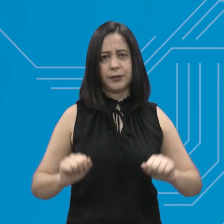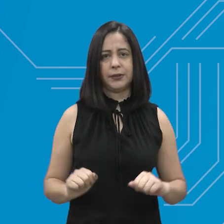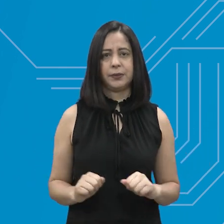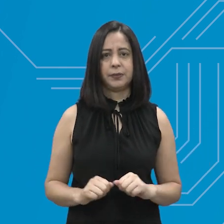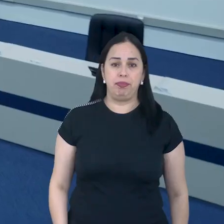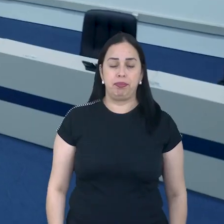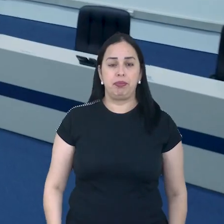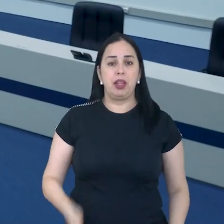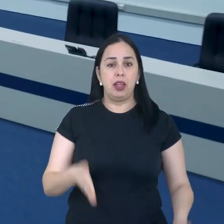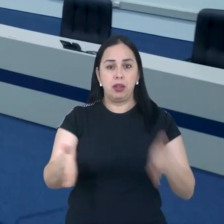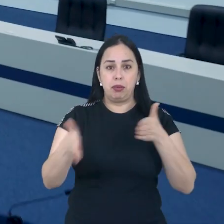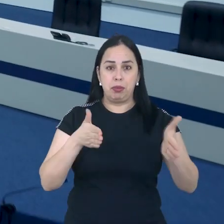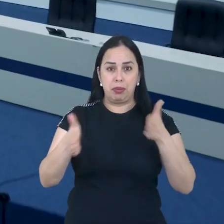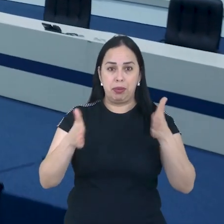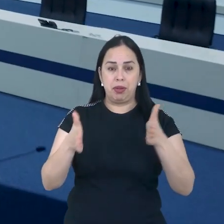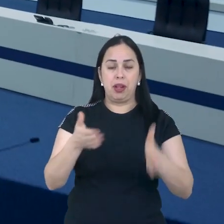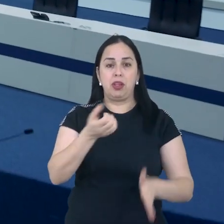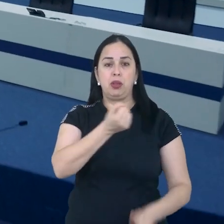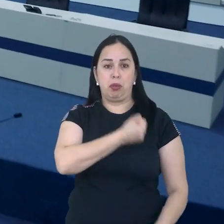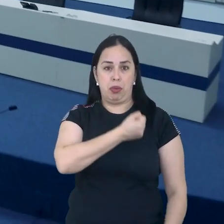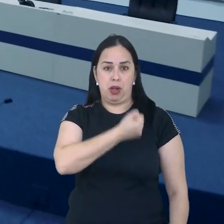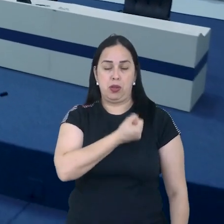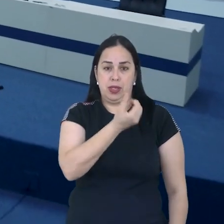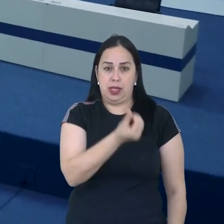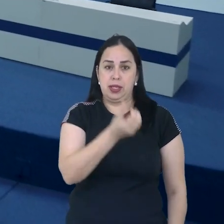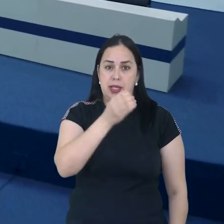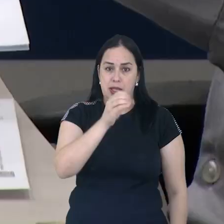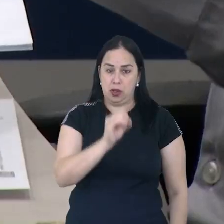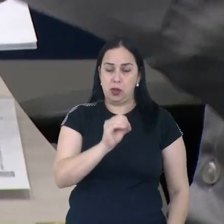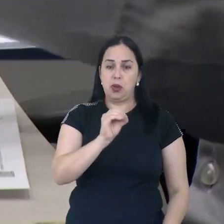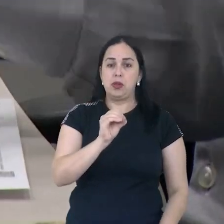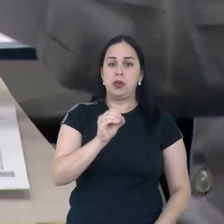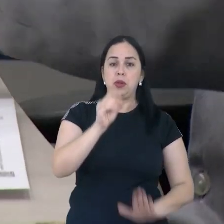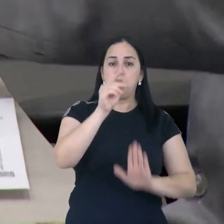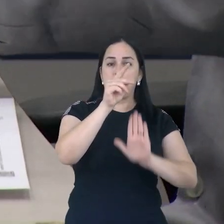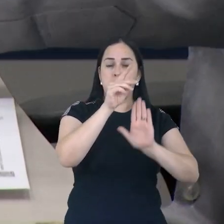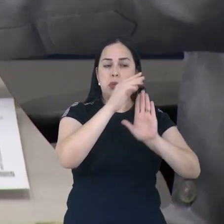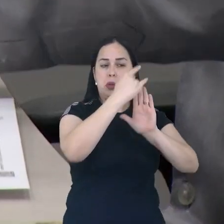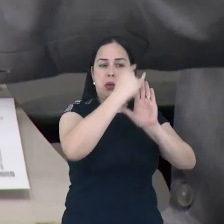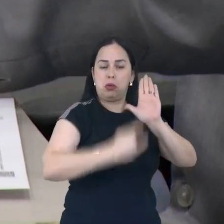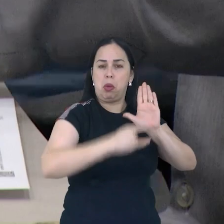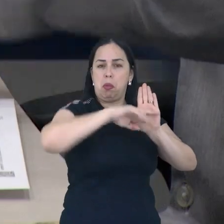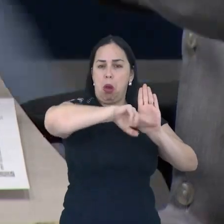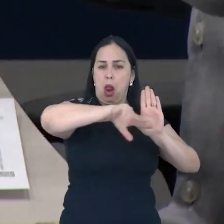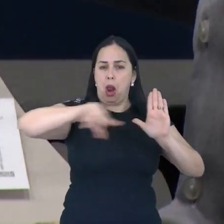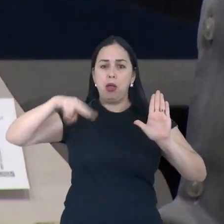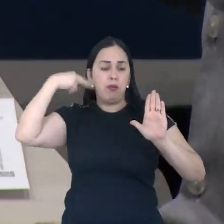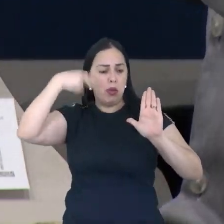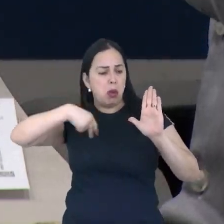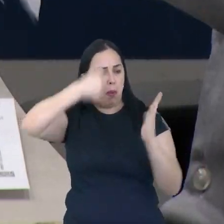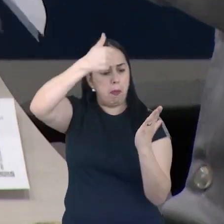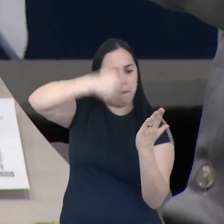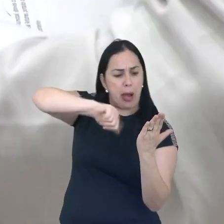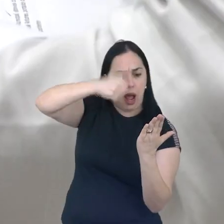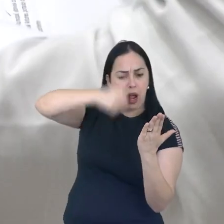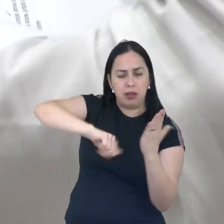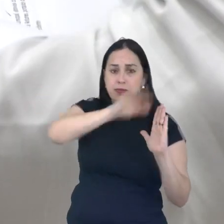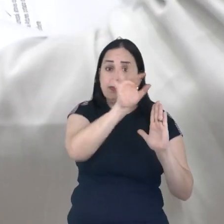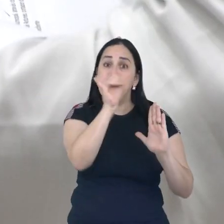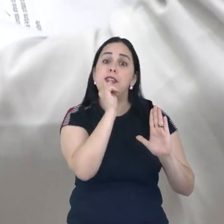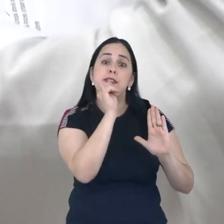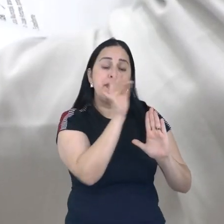de Câmara. Durante a 61ª sessão do ano, os vereadores apreciaram uma série de documentos,